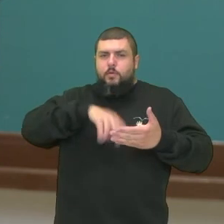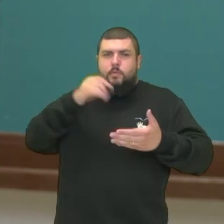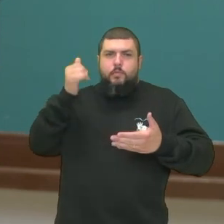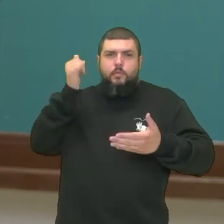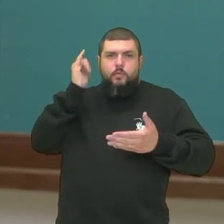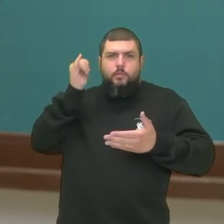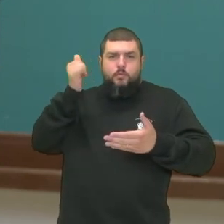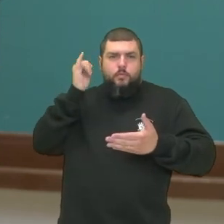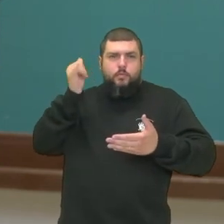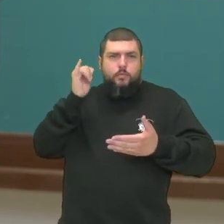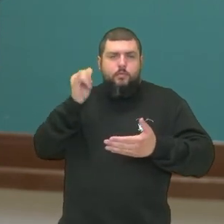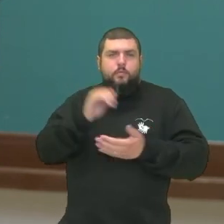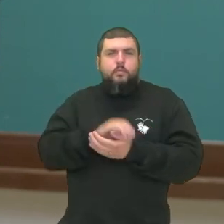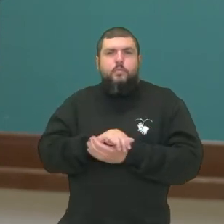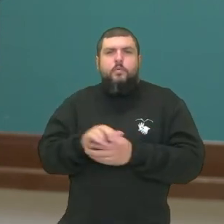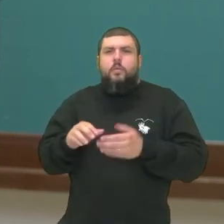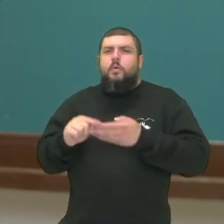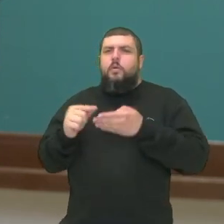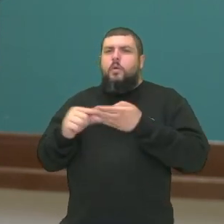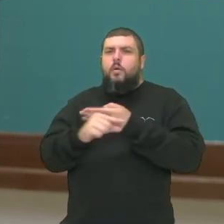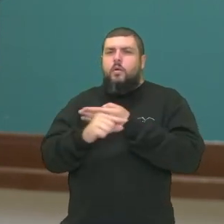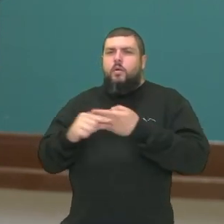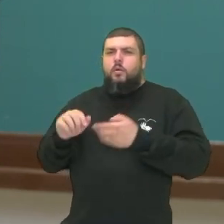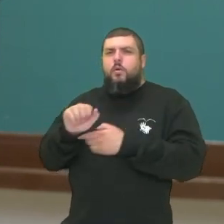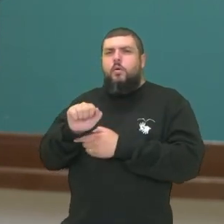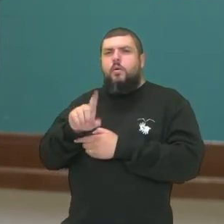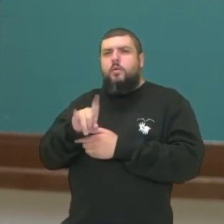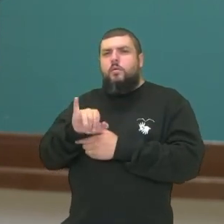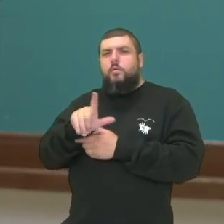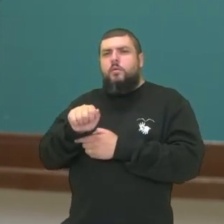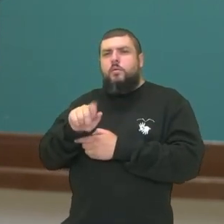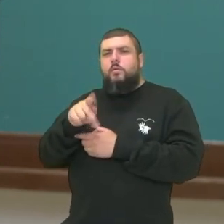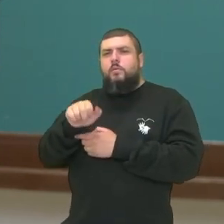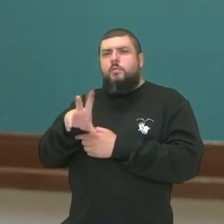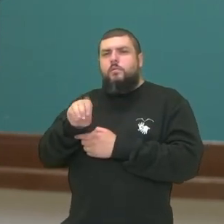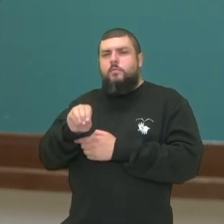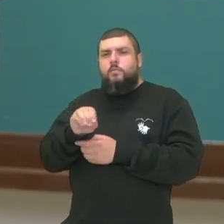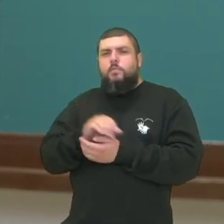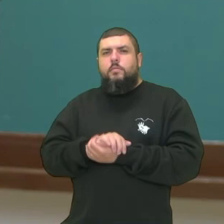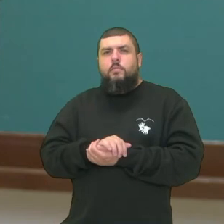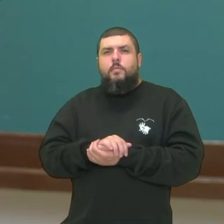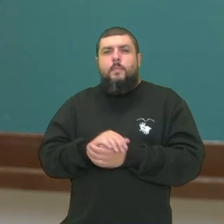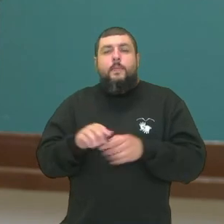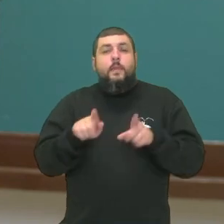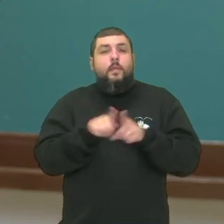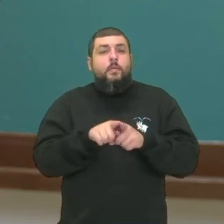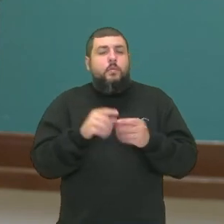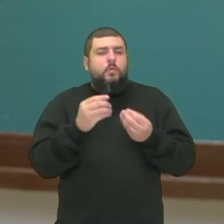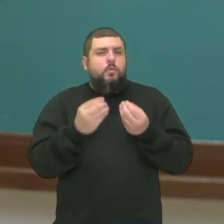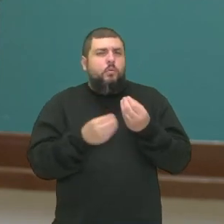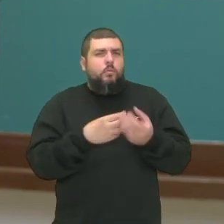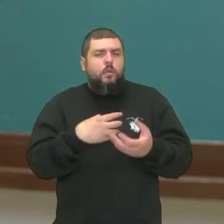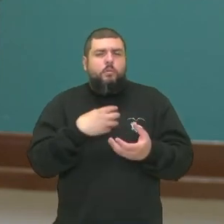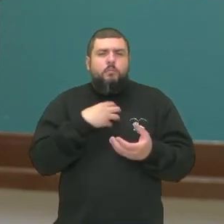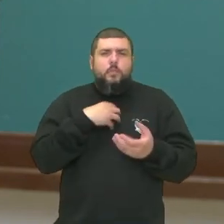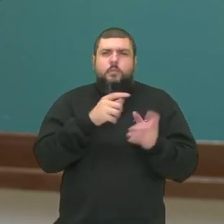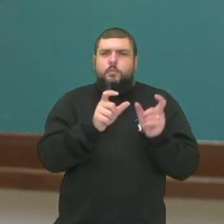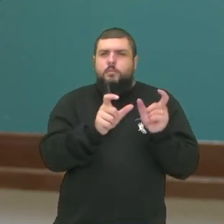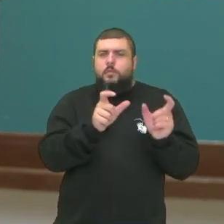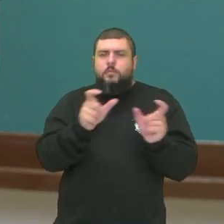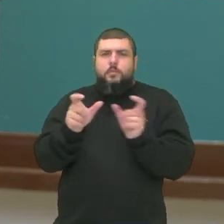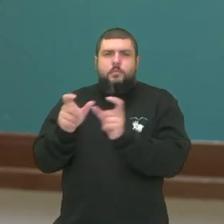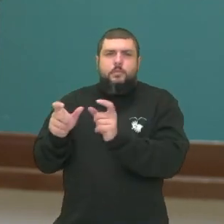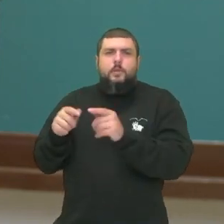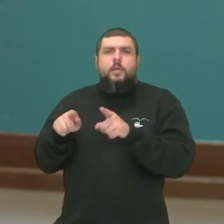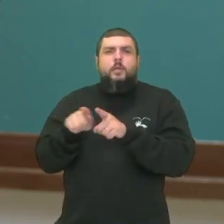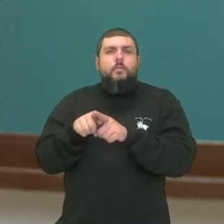enfeite nenhum, da Adélia Prado. Vimos o efeito de sentido produzido pela escolha vocabular e aprendemos sobre alguns elementos